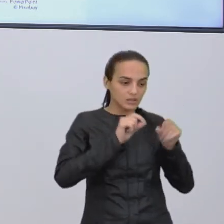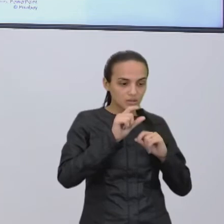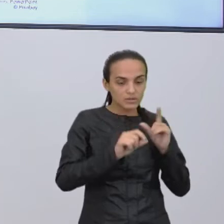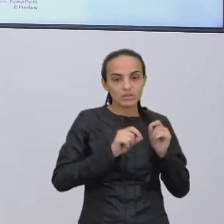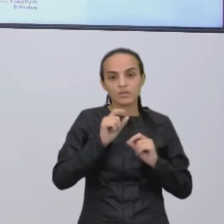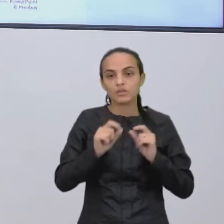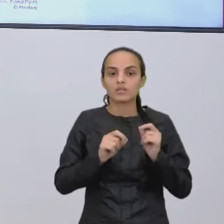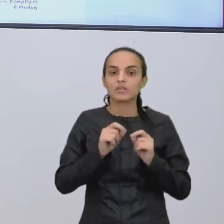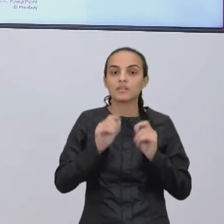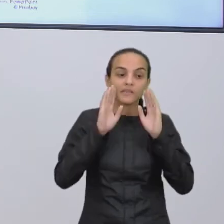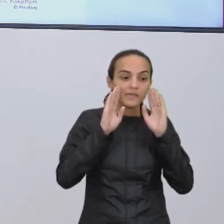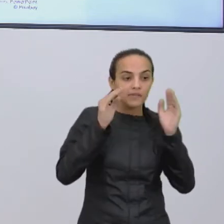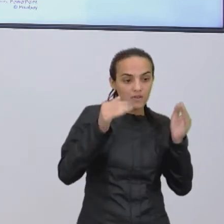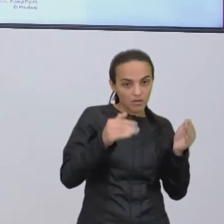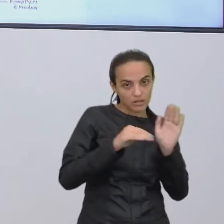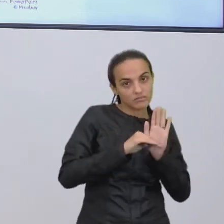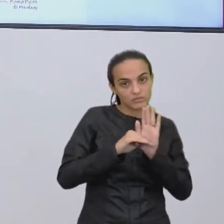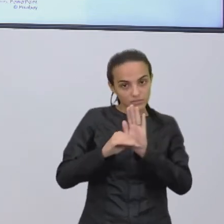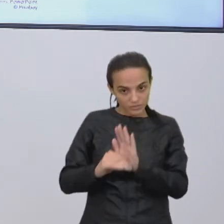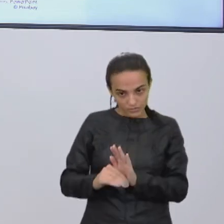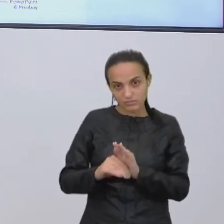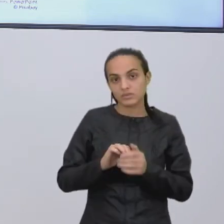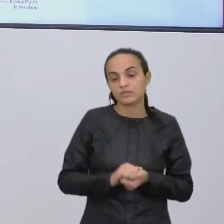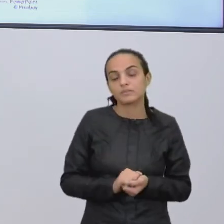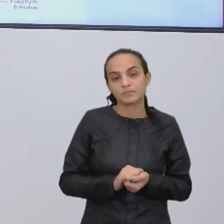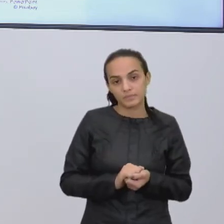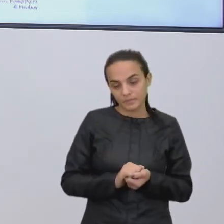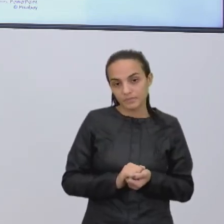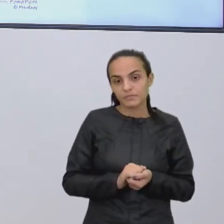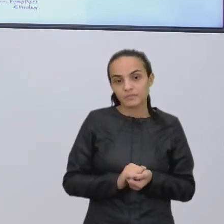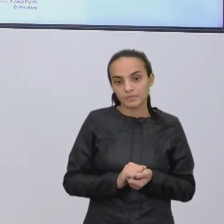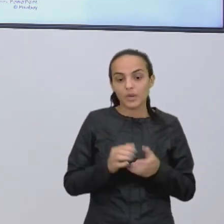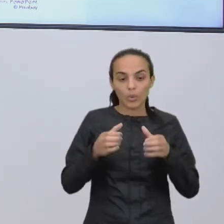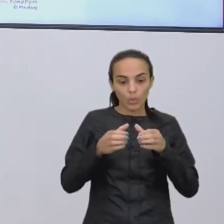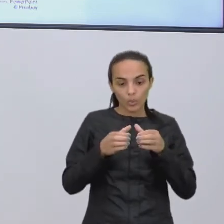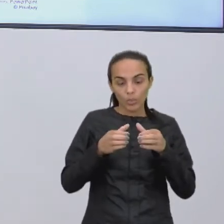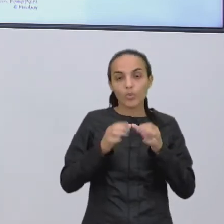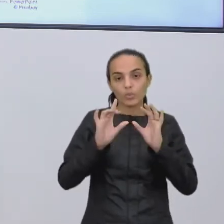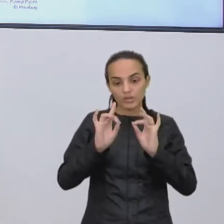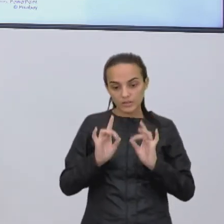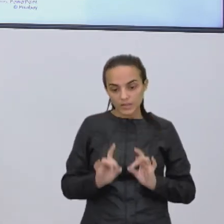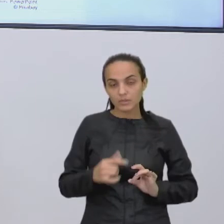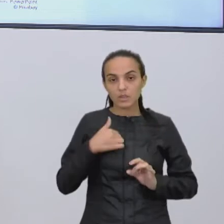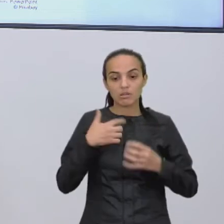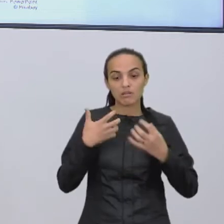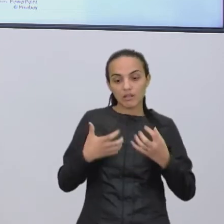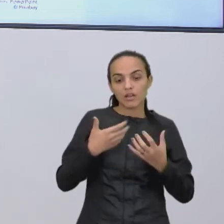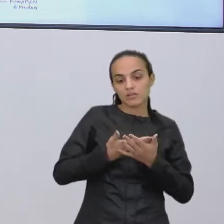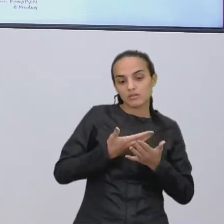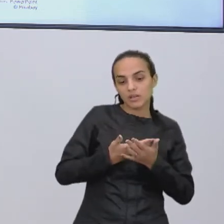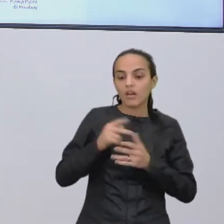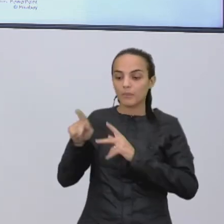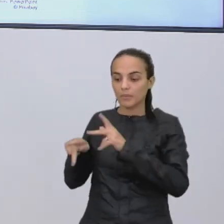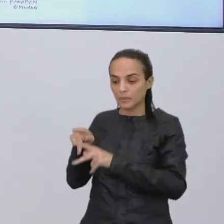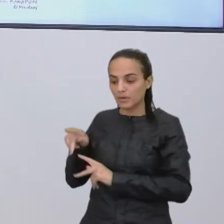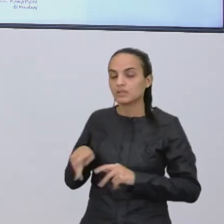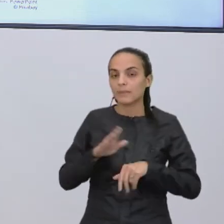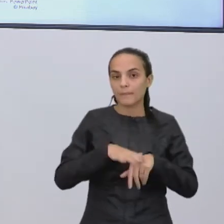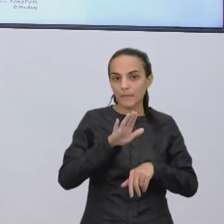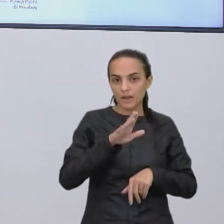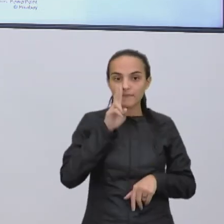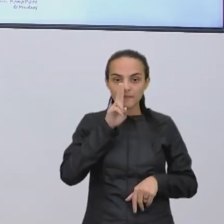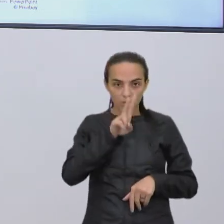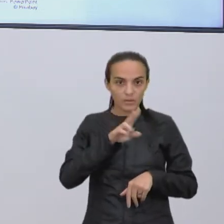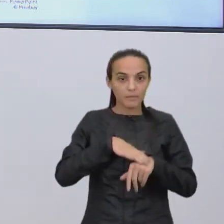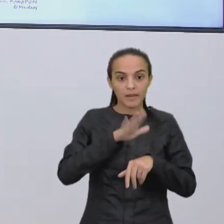determina, né, foca, direciona para um determinado grupo. Eu quero estudar apenas uma população maior de